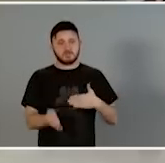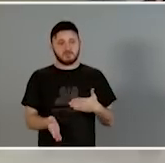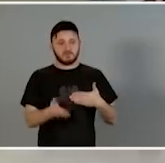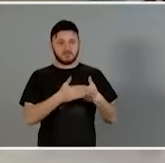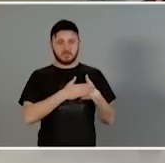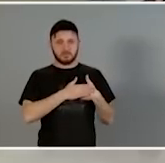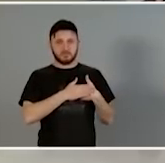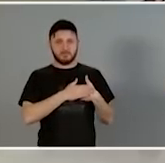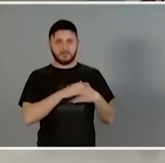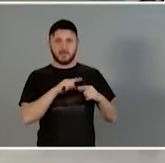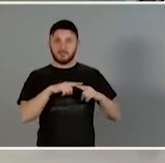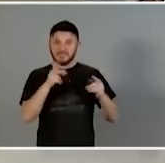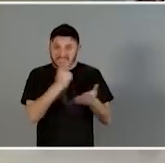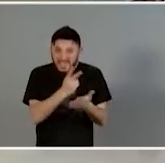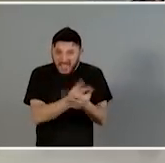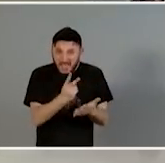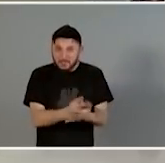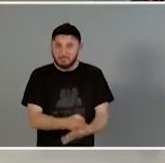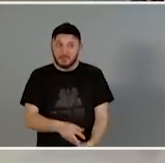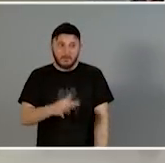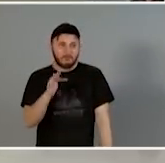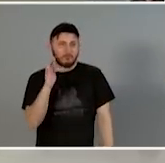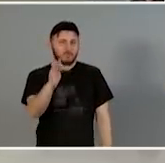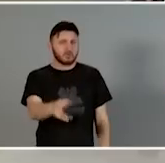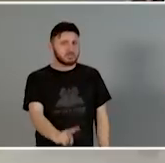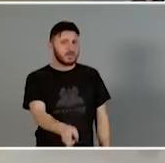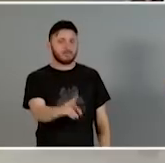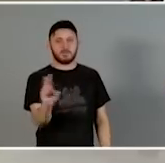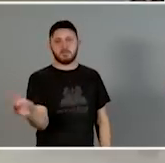Mas não é para sempre.